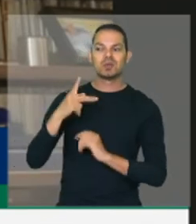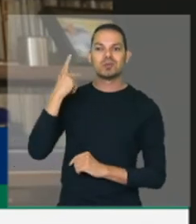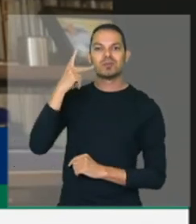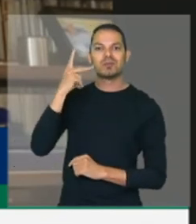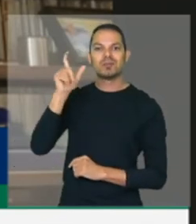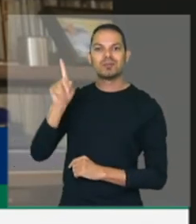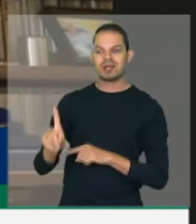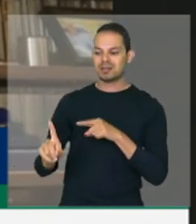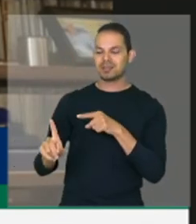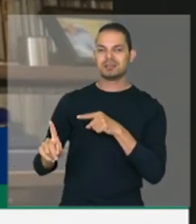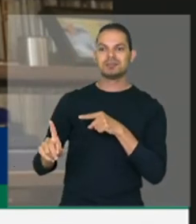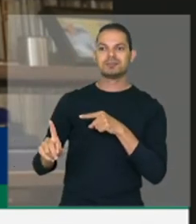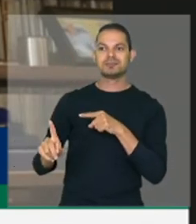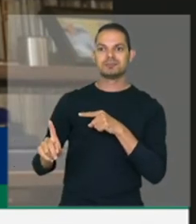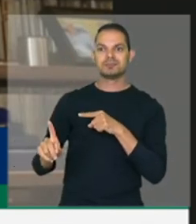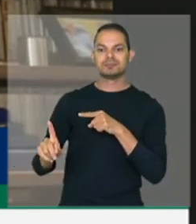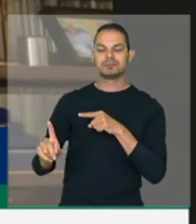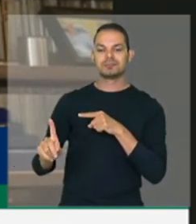do parlamentar.